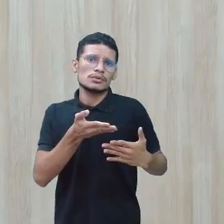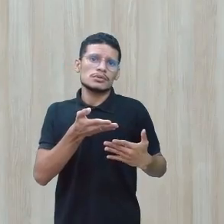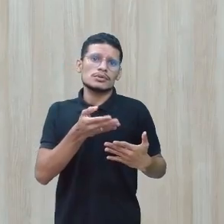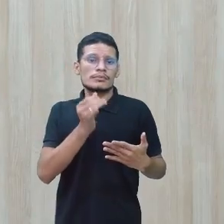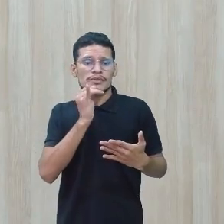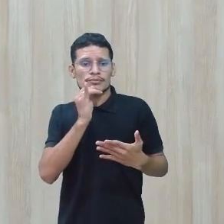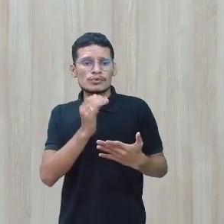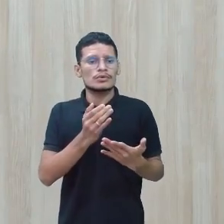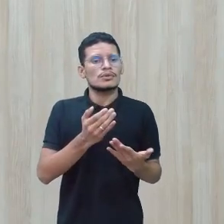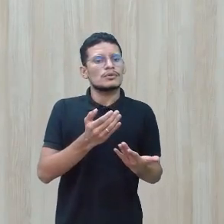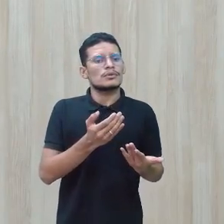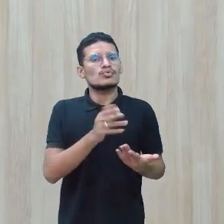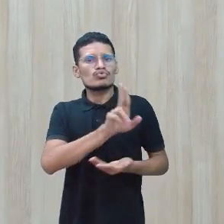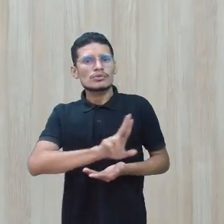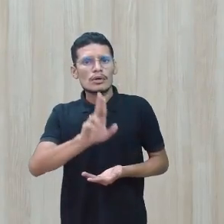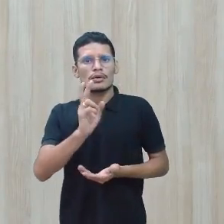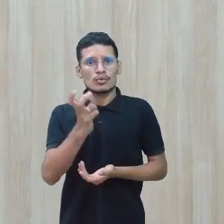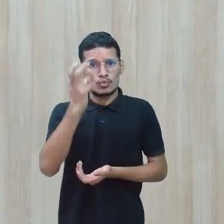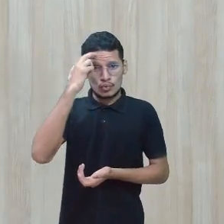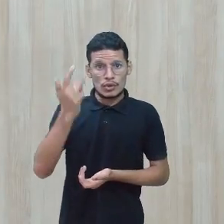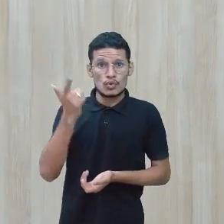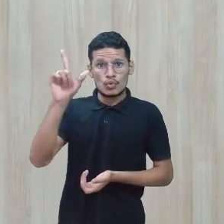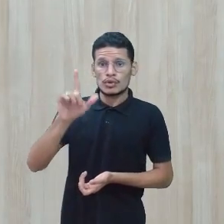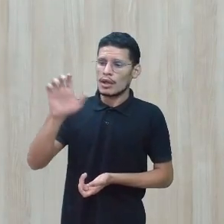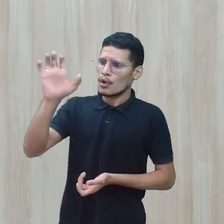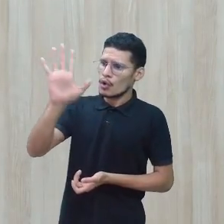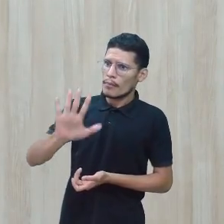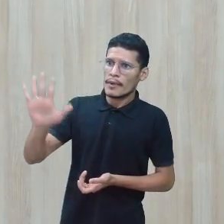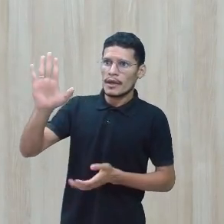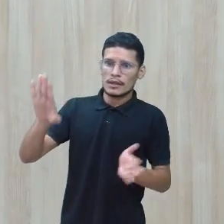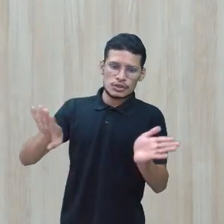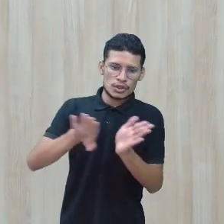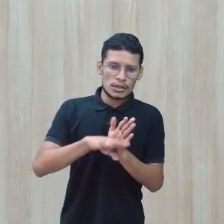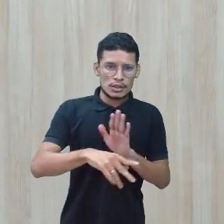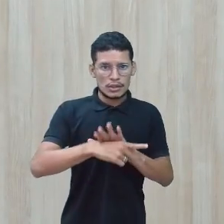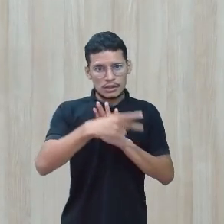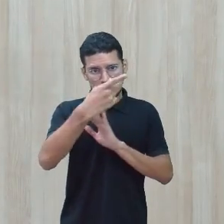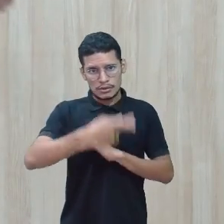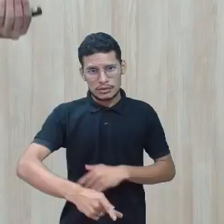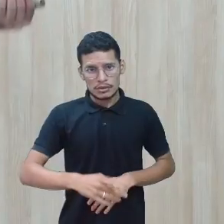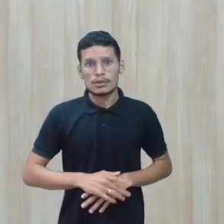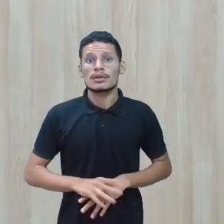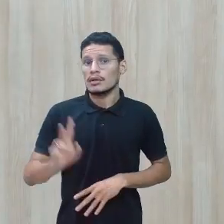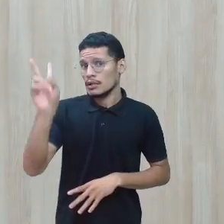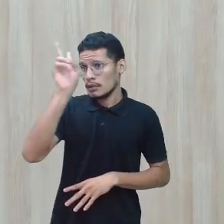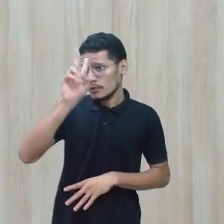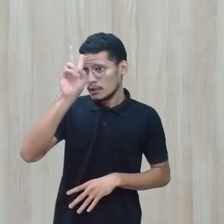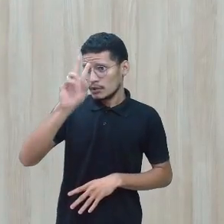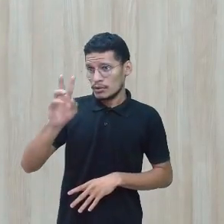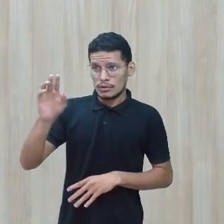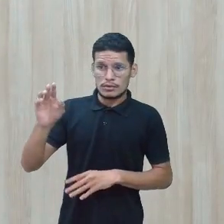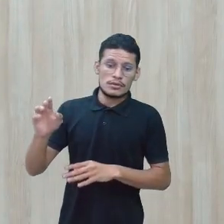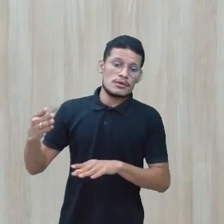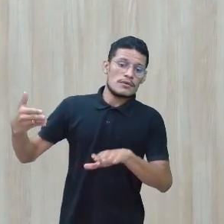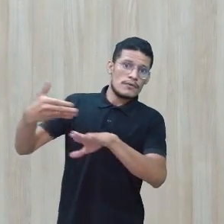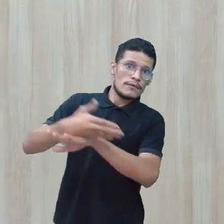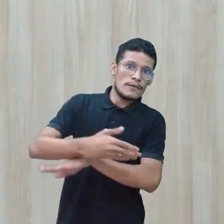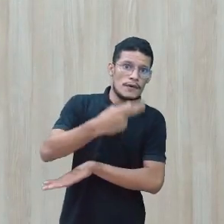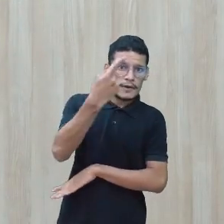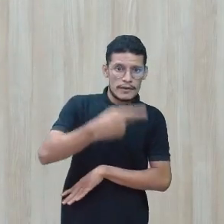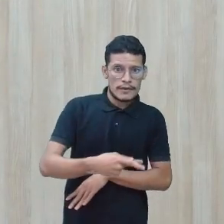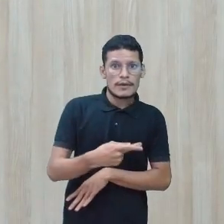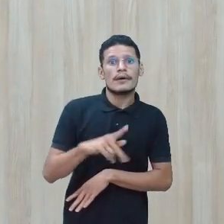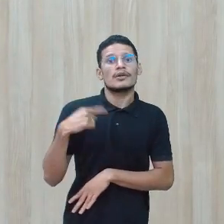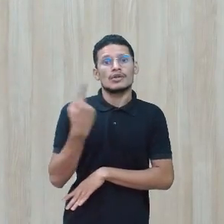outras culturas, né? A cultura europeia, quando elas chegam aqui. Lembrando que quando eles vieram para cá, nós